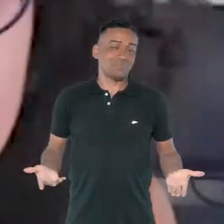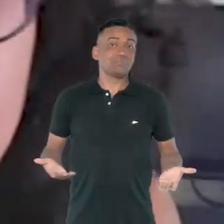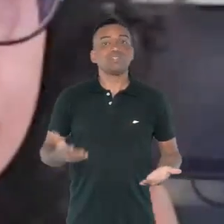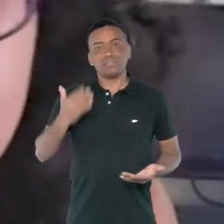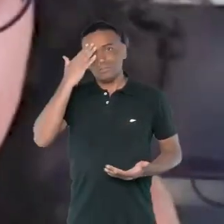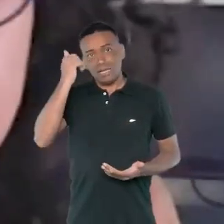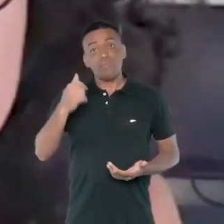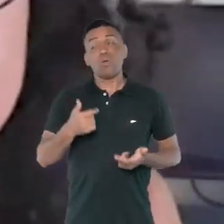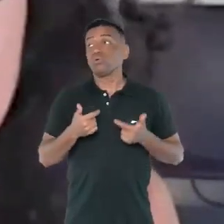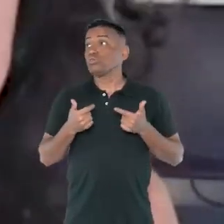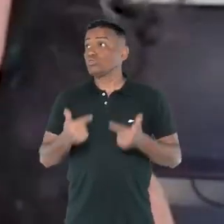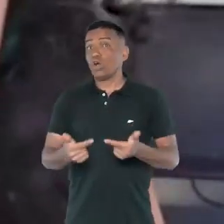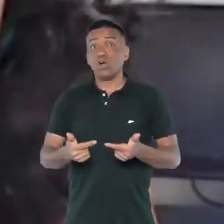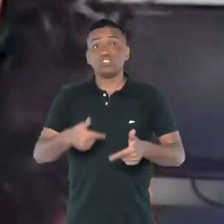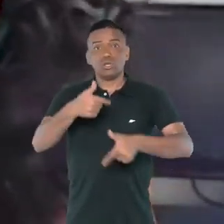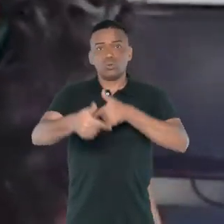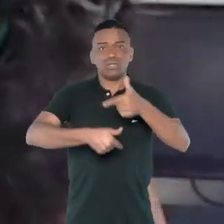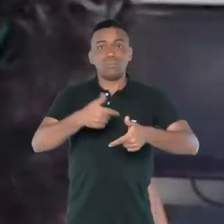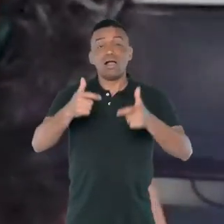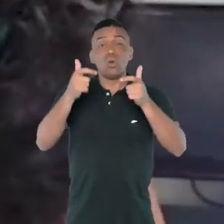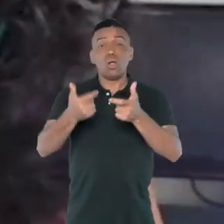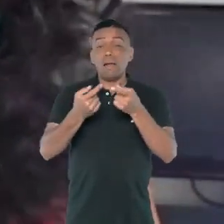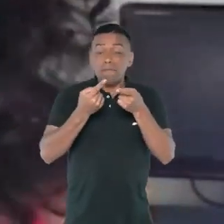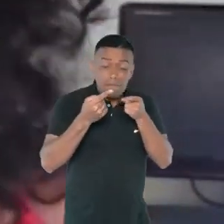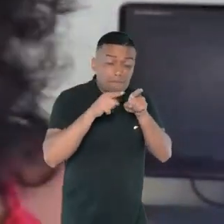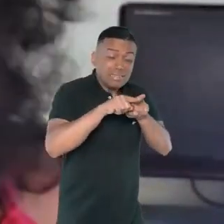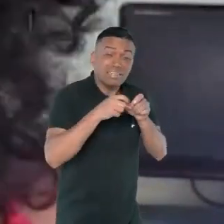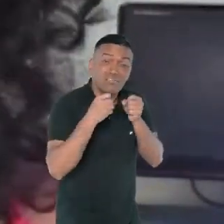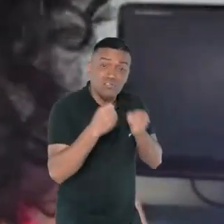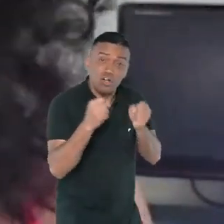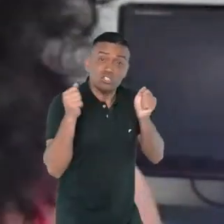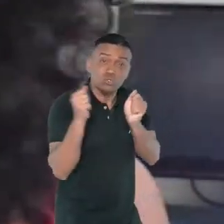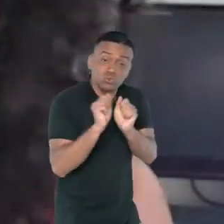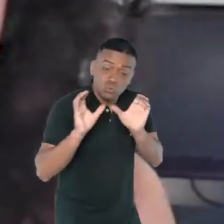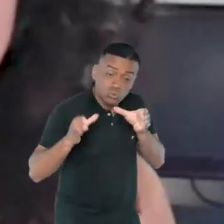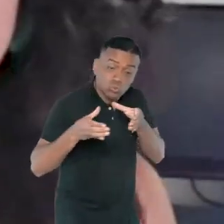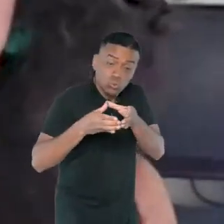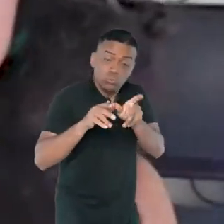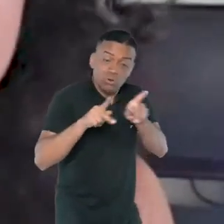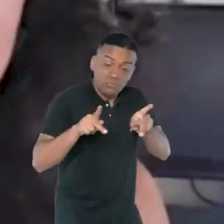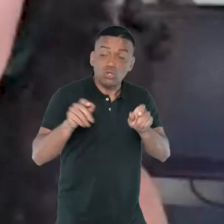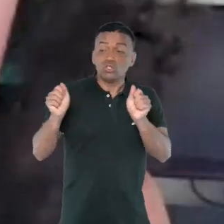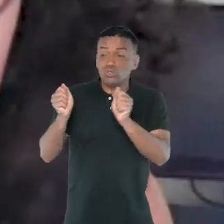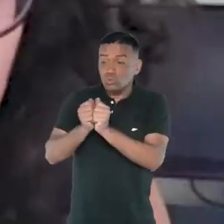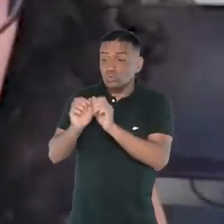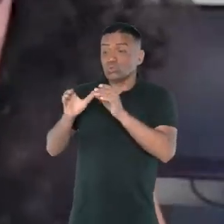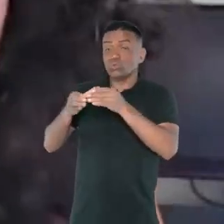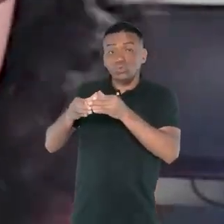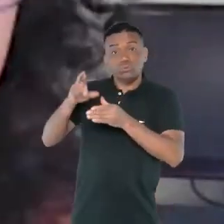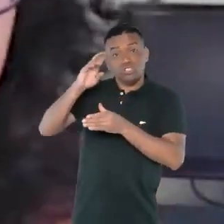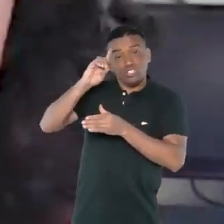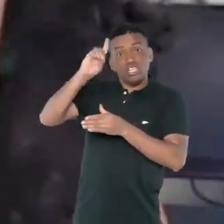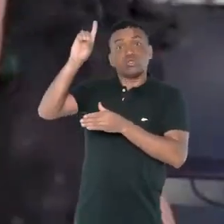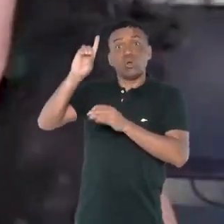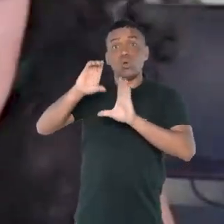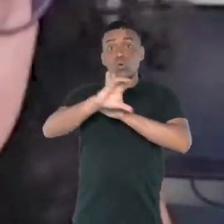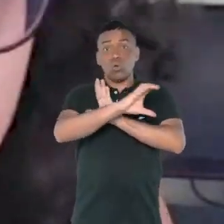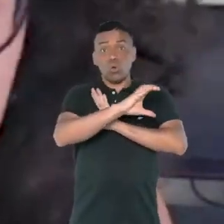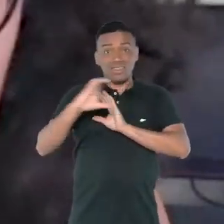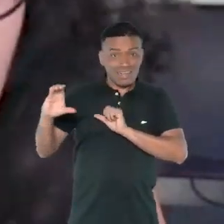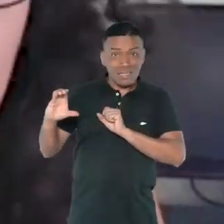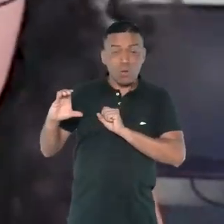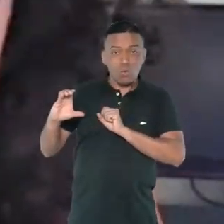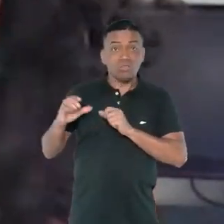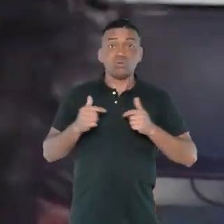não consegue aplicar, sabe? E eu tenho muita sorte, eu trabalho em um lugar que eu tenho uma parceria muito forte com as professoras, com